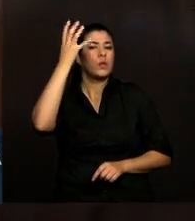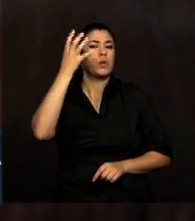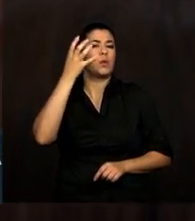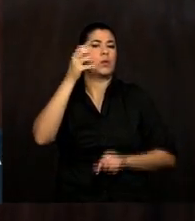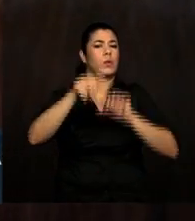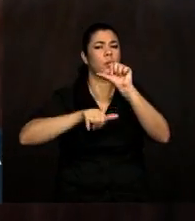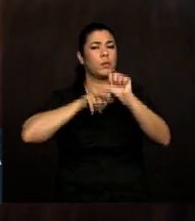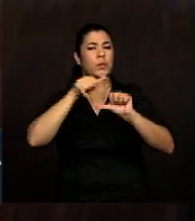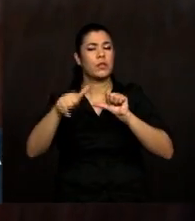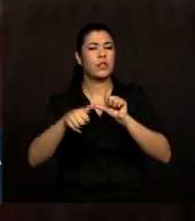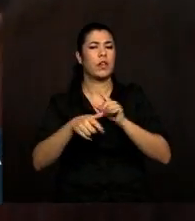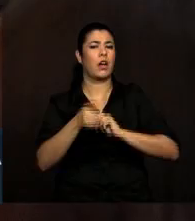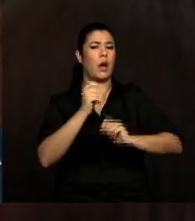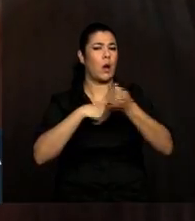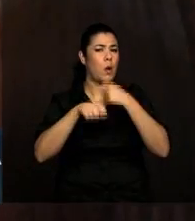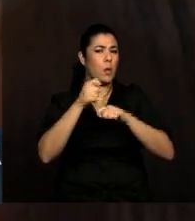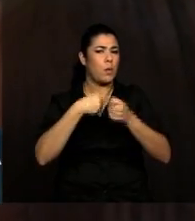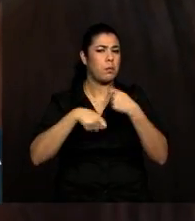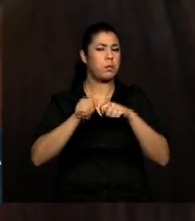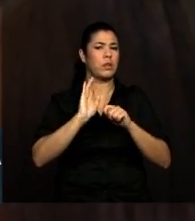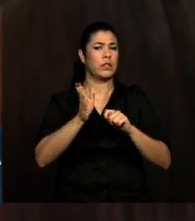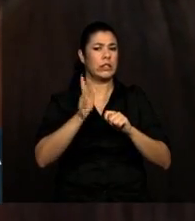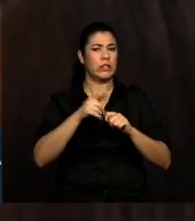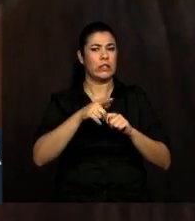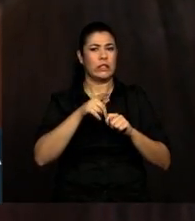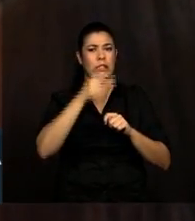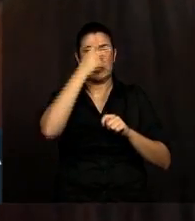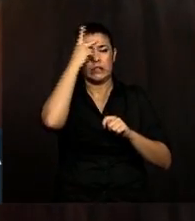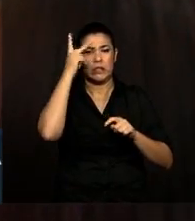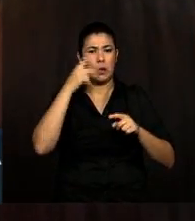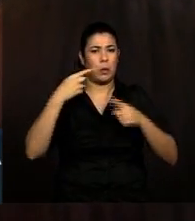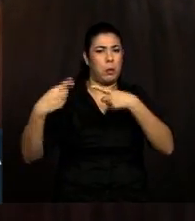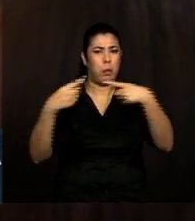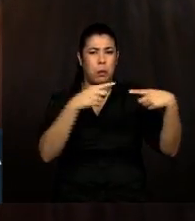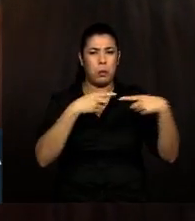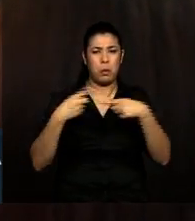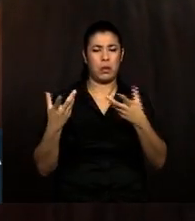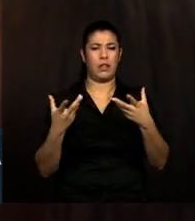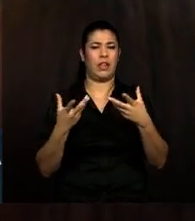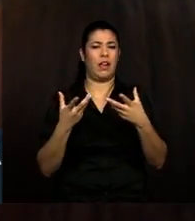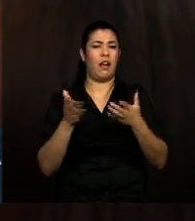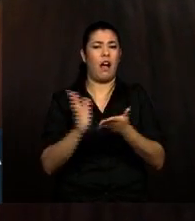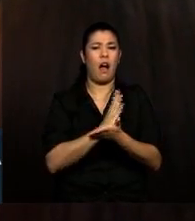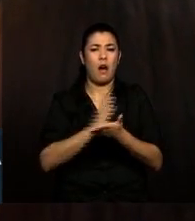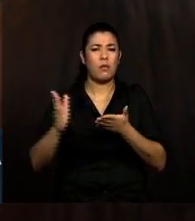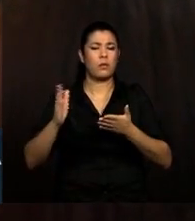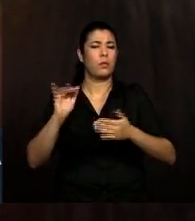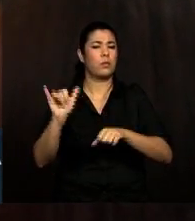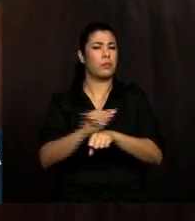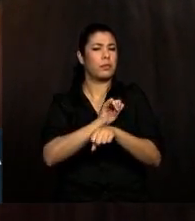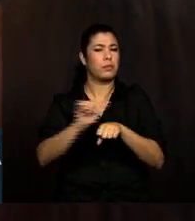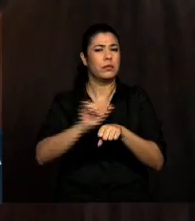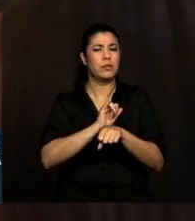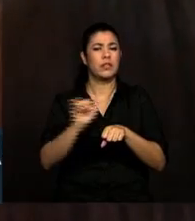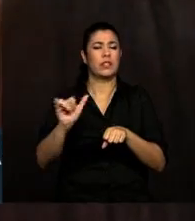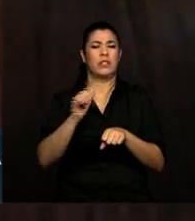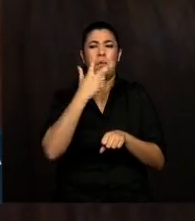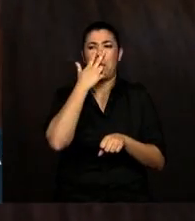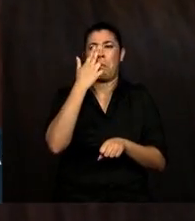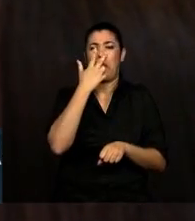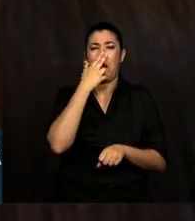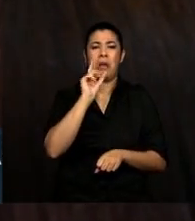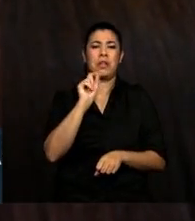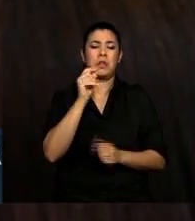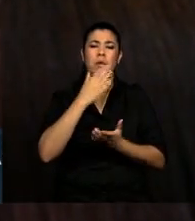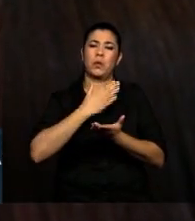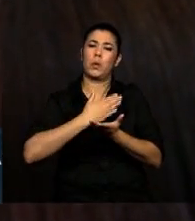econômicas que TM provocado muita controvérsia medidas eh parece que se